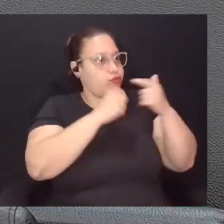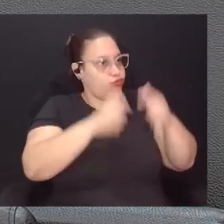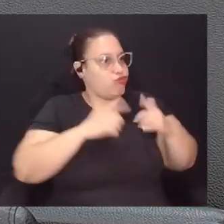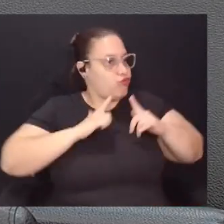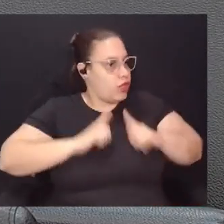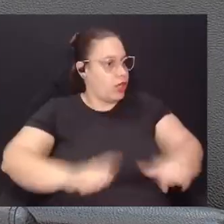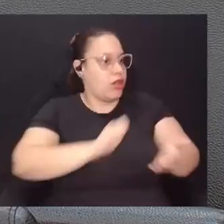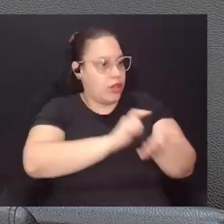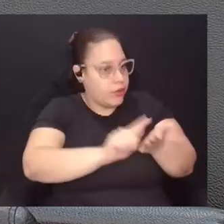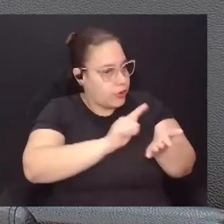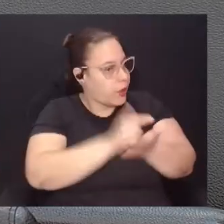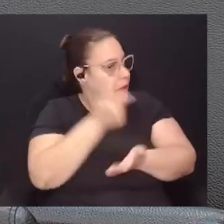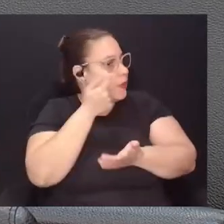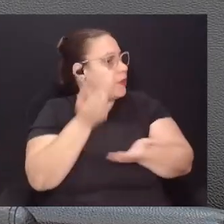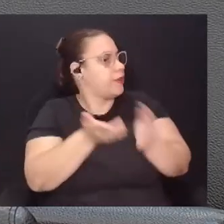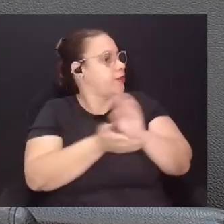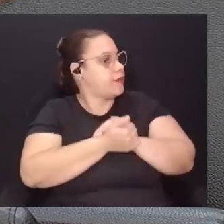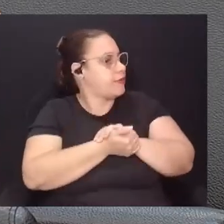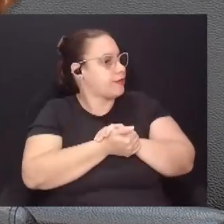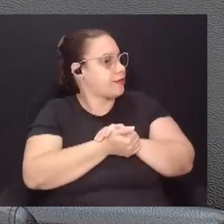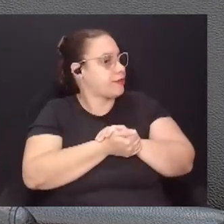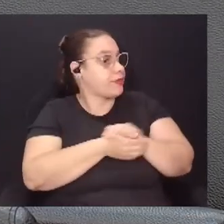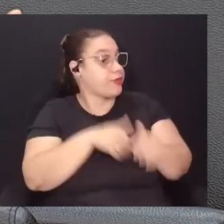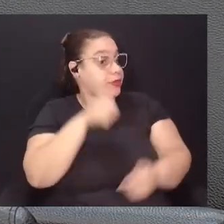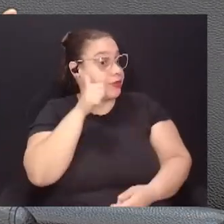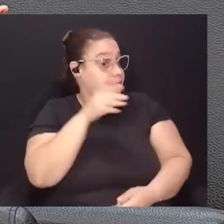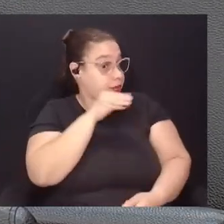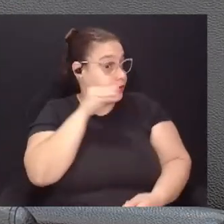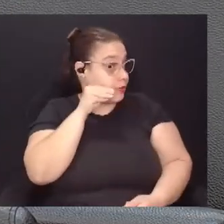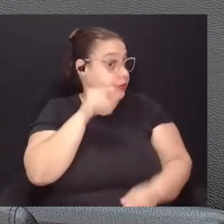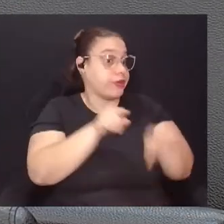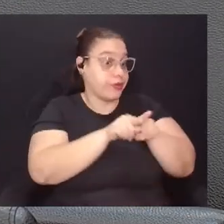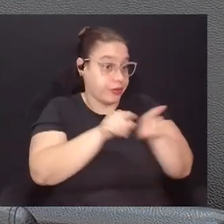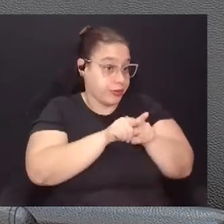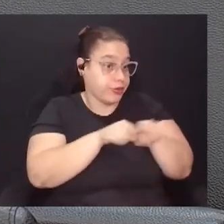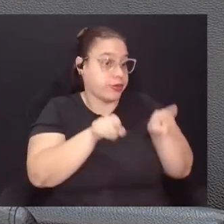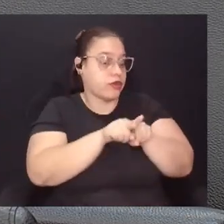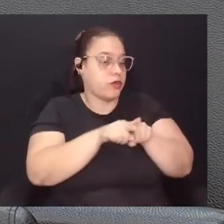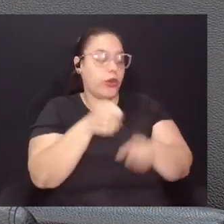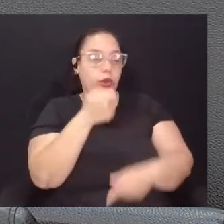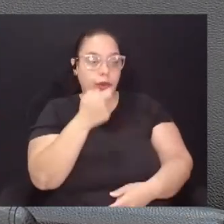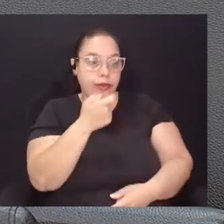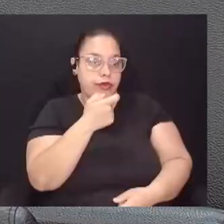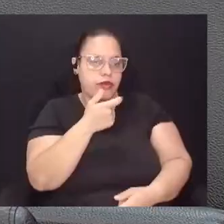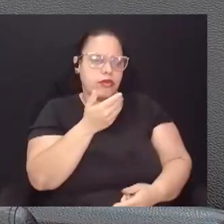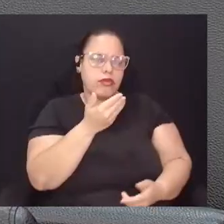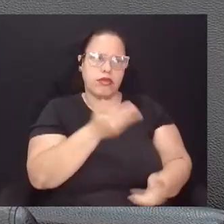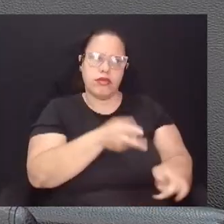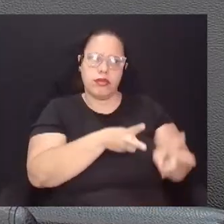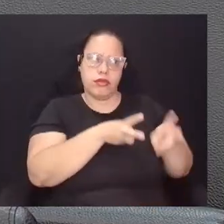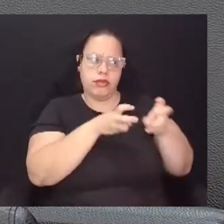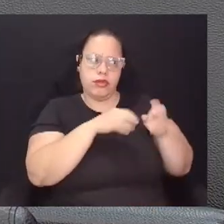aquele ambiente limpo. E aí quando a gente vê, né, essa questão das trabalhadoras também e a questão também dos medicamentos, a gente